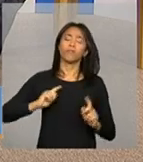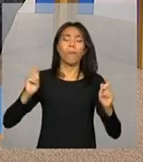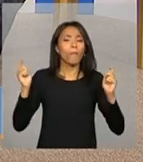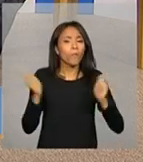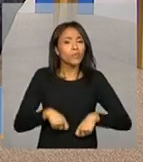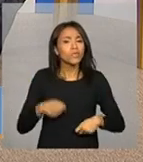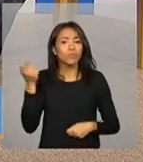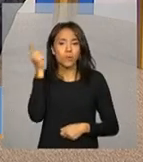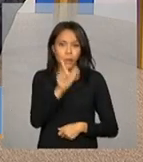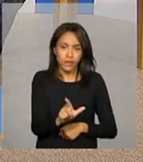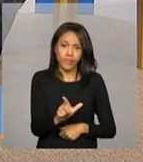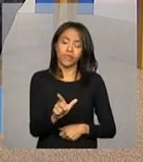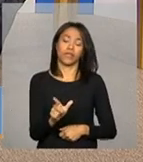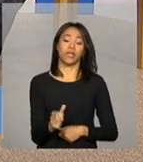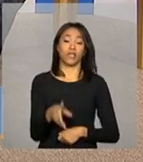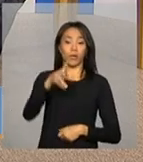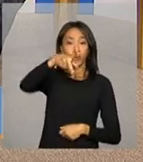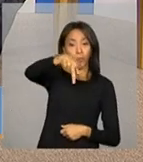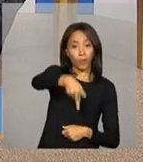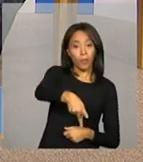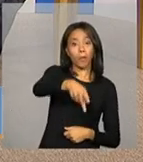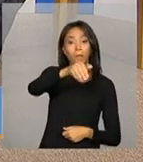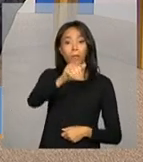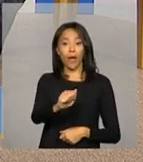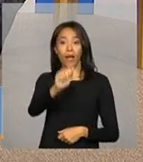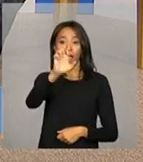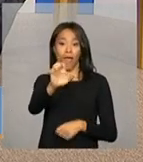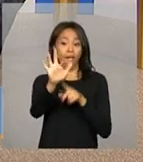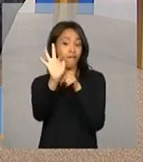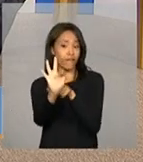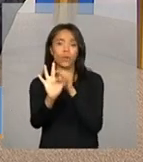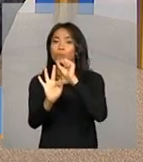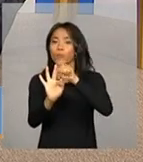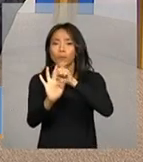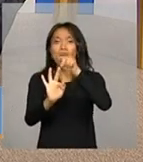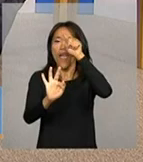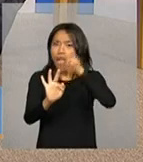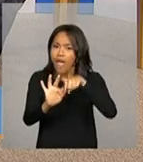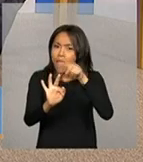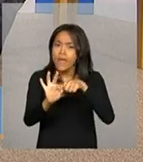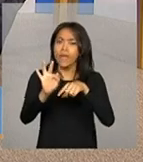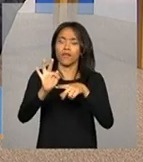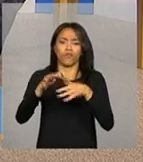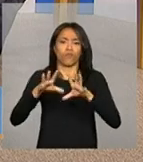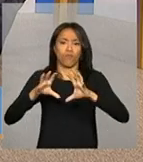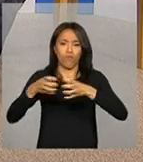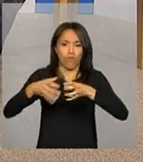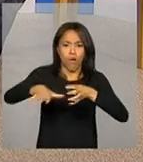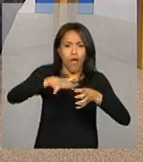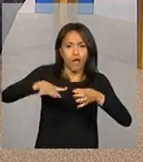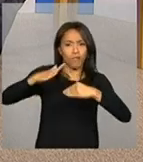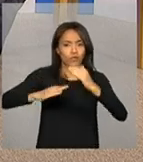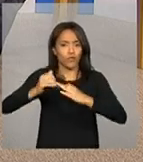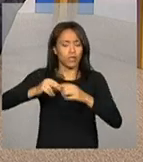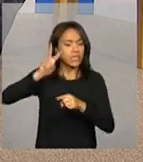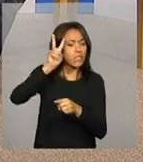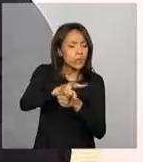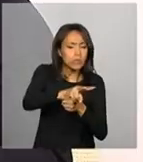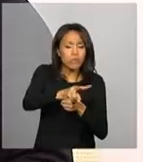fazer com que o pai é fica é o serviço que acompanha famílias que têm